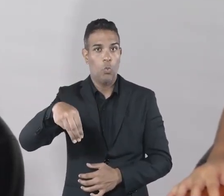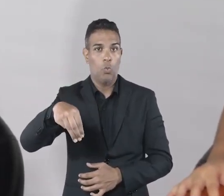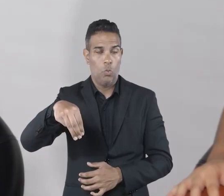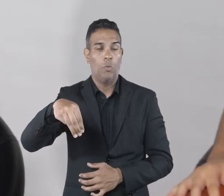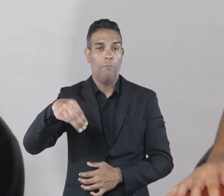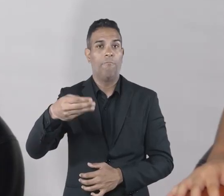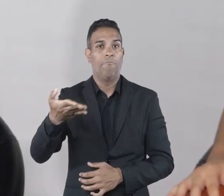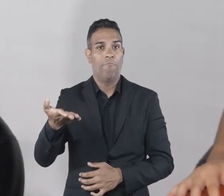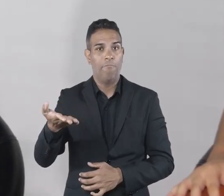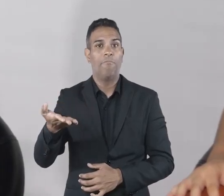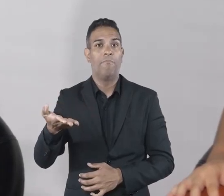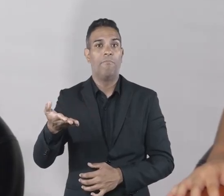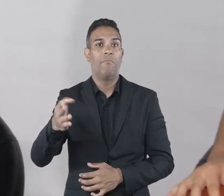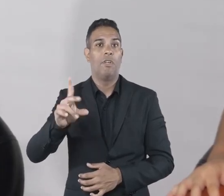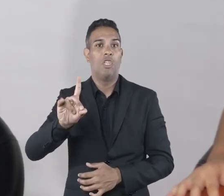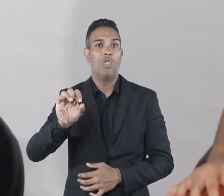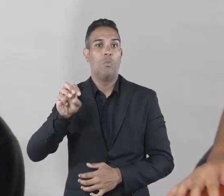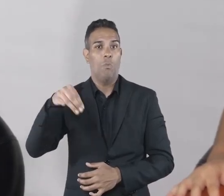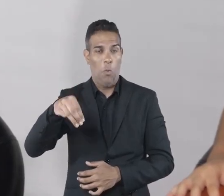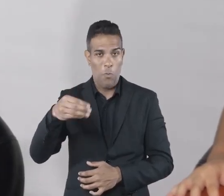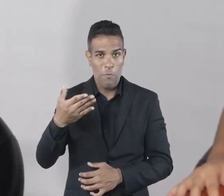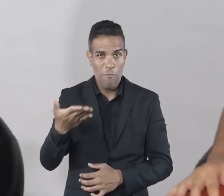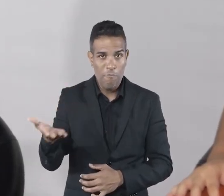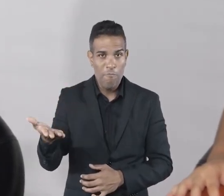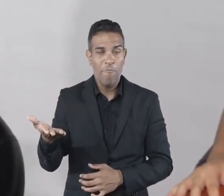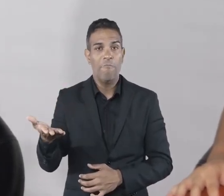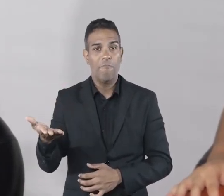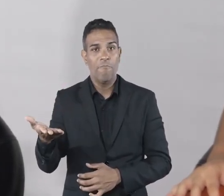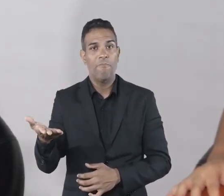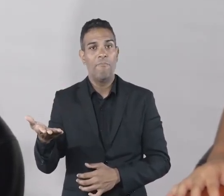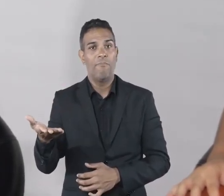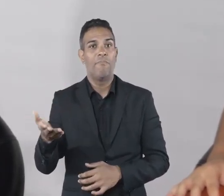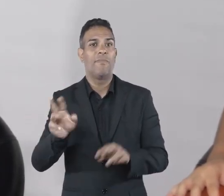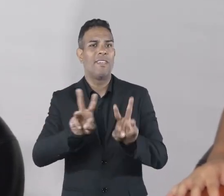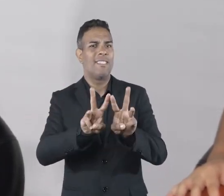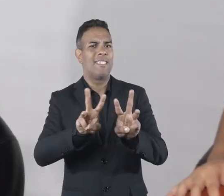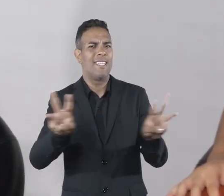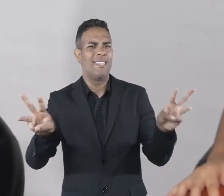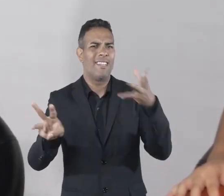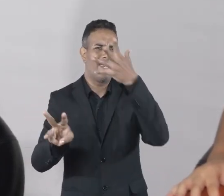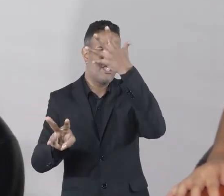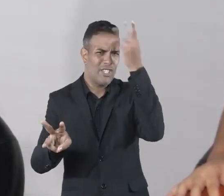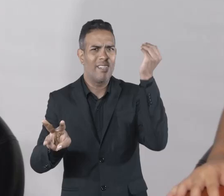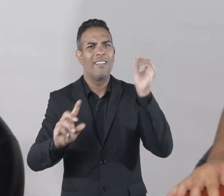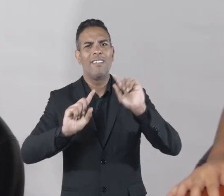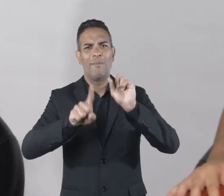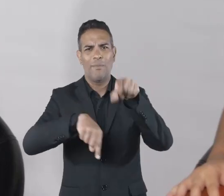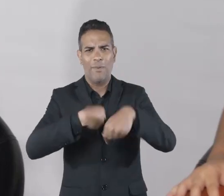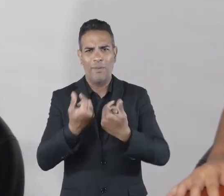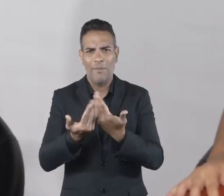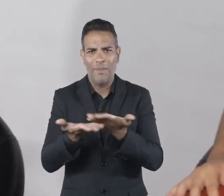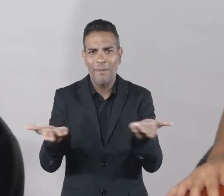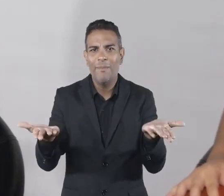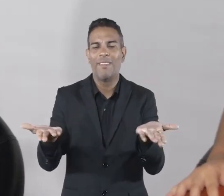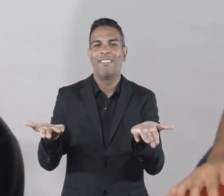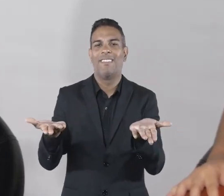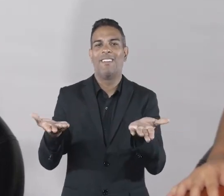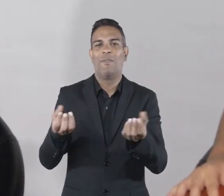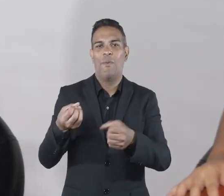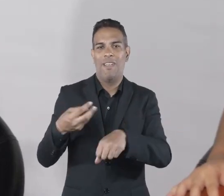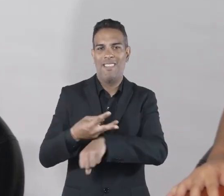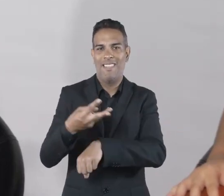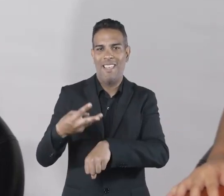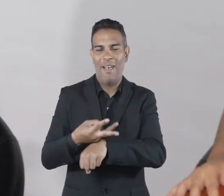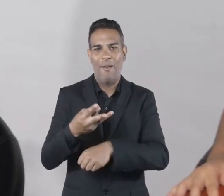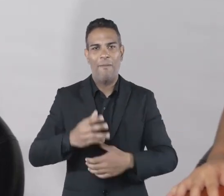porque precisa regularizar todo dia, quem faz esse trabalho é um advogado, precisa pagar. Então, tem muitas frentes que pode doar,